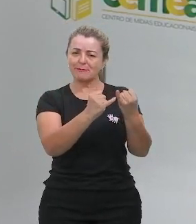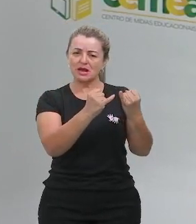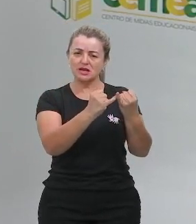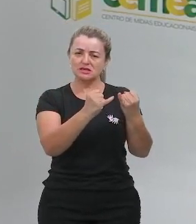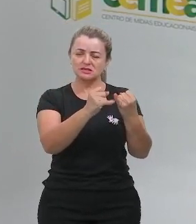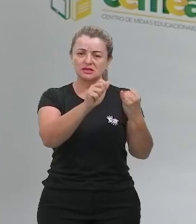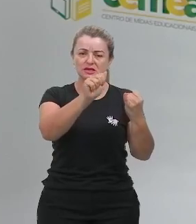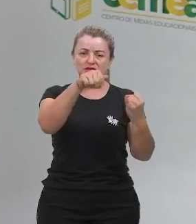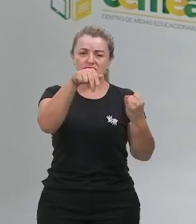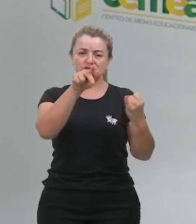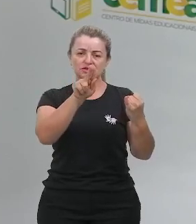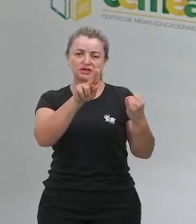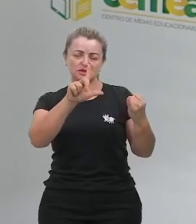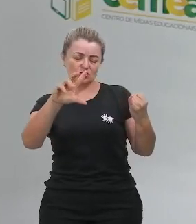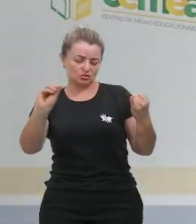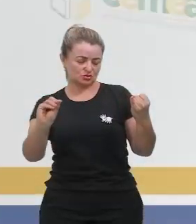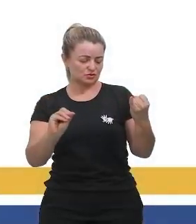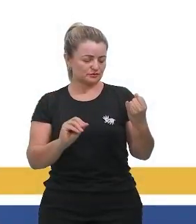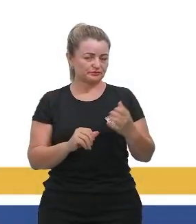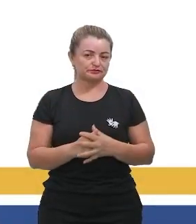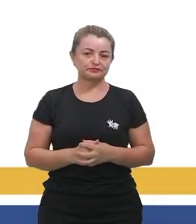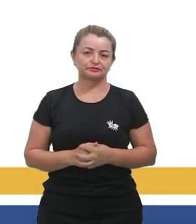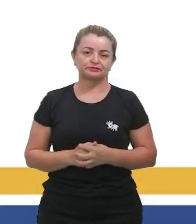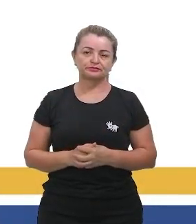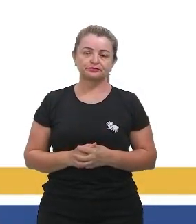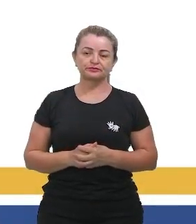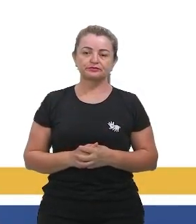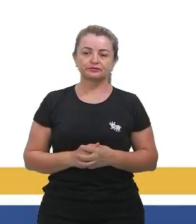ângulos internos, tá bom? Vamos a ela.